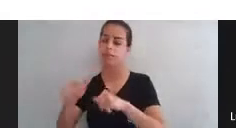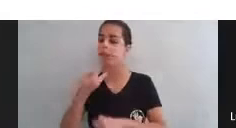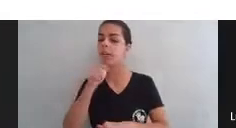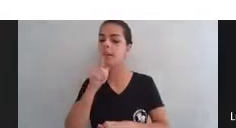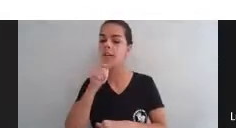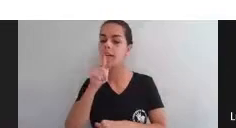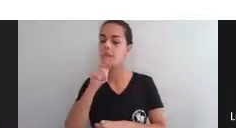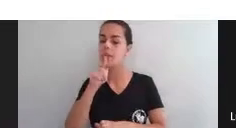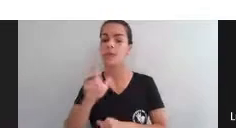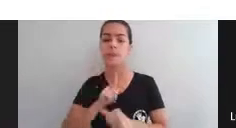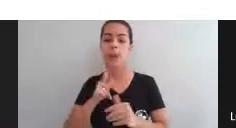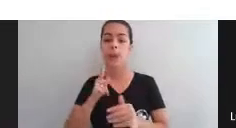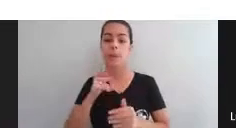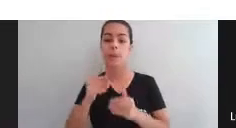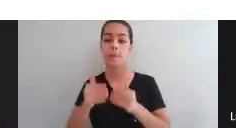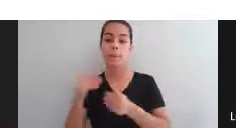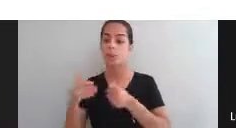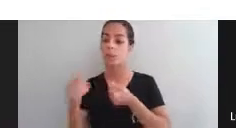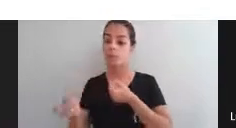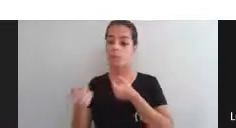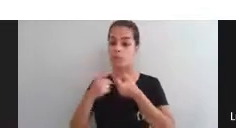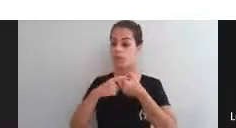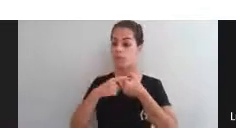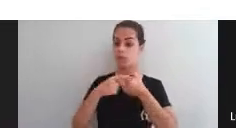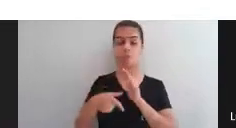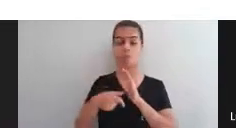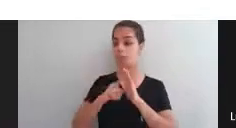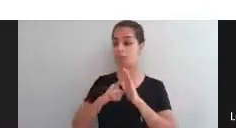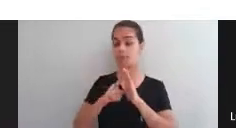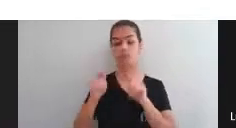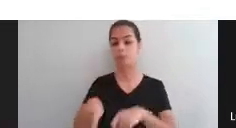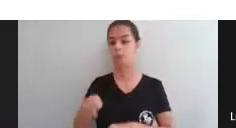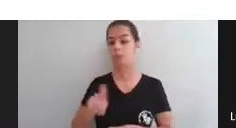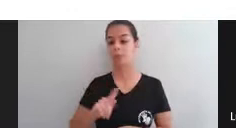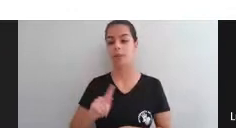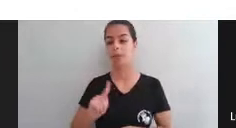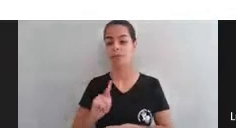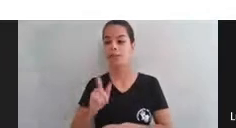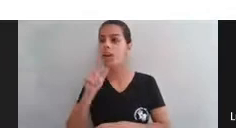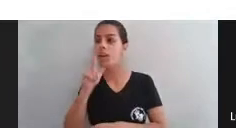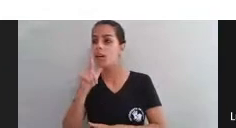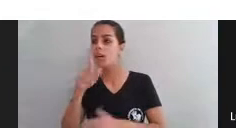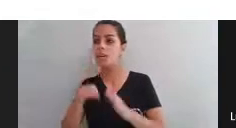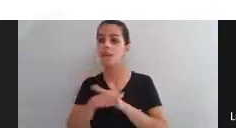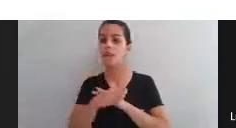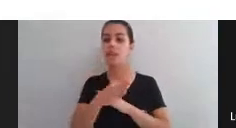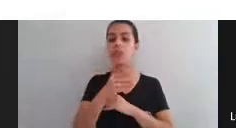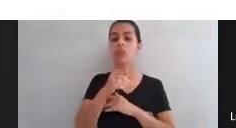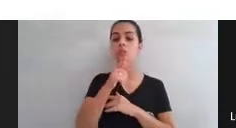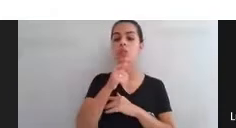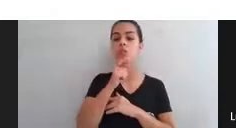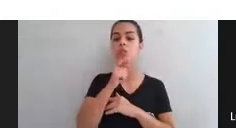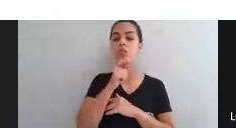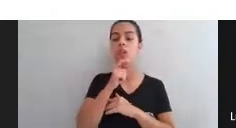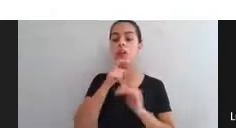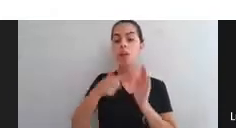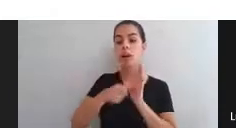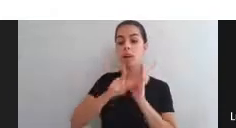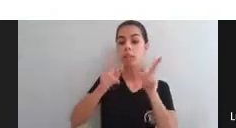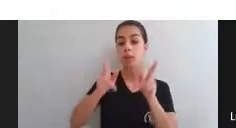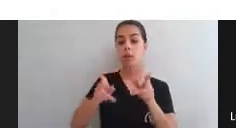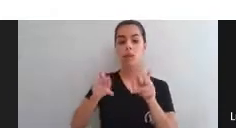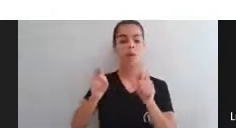vai ter um processo que é irreversível. E ao mesmo passo, a gente